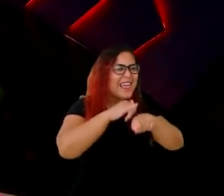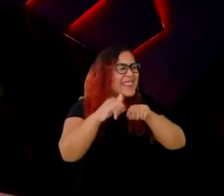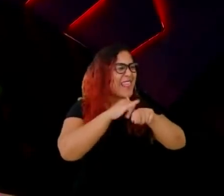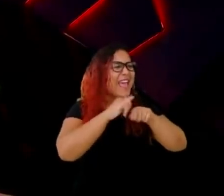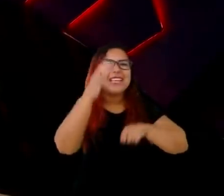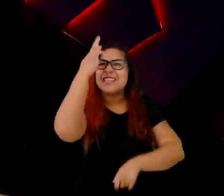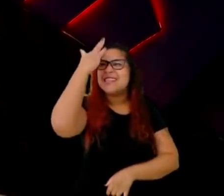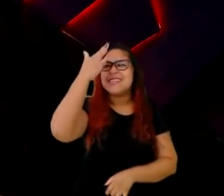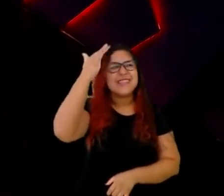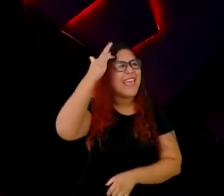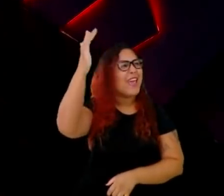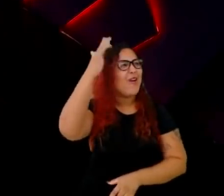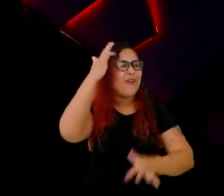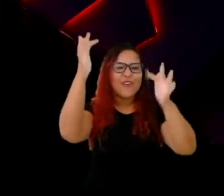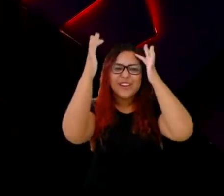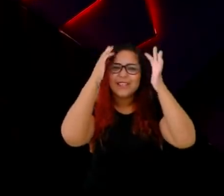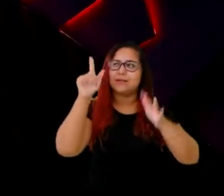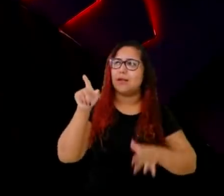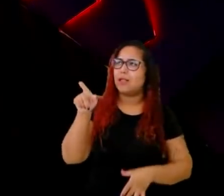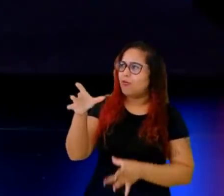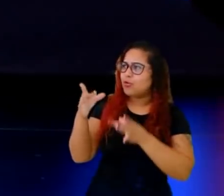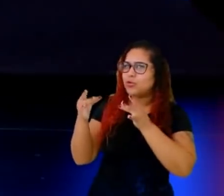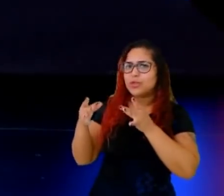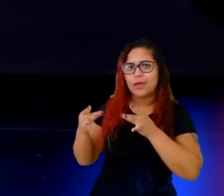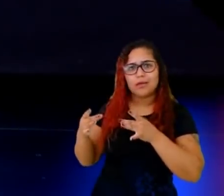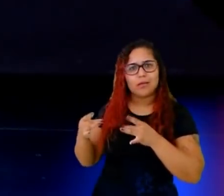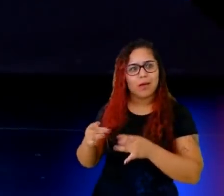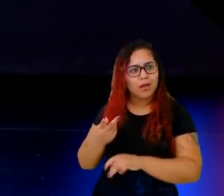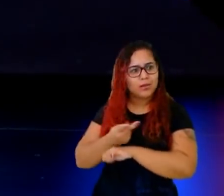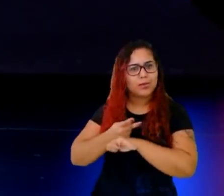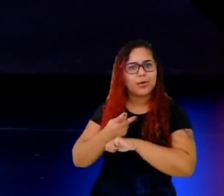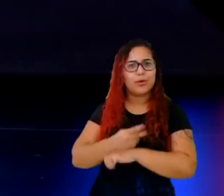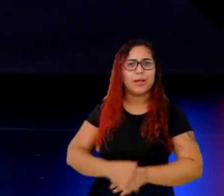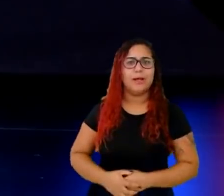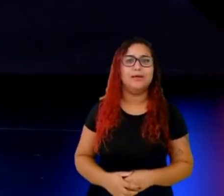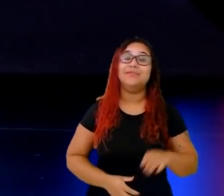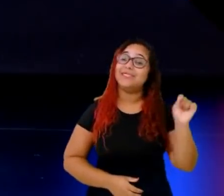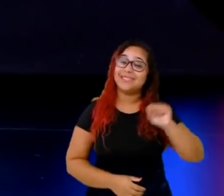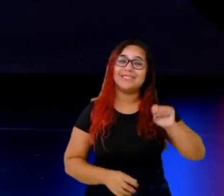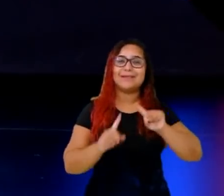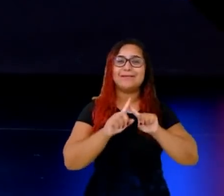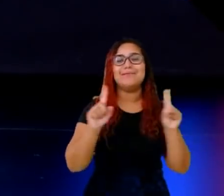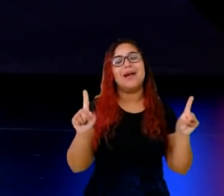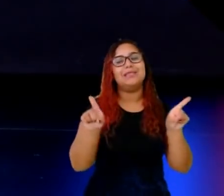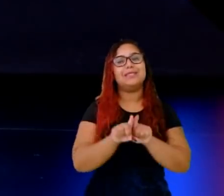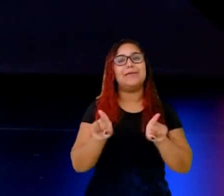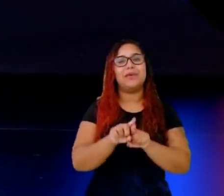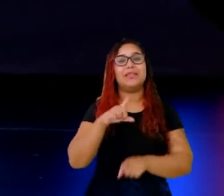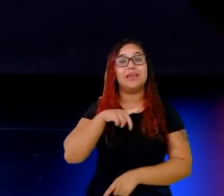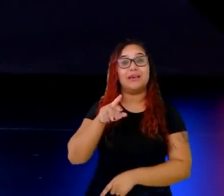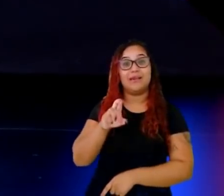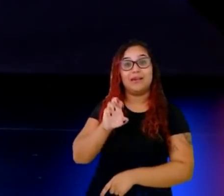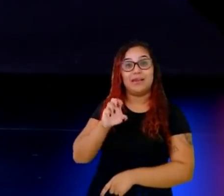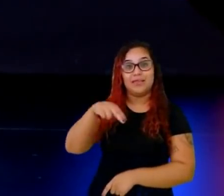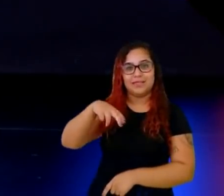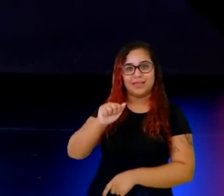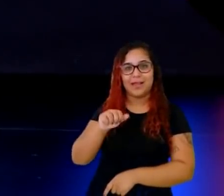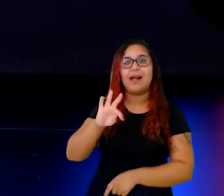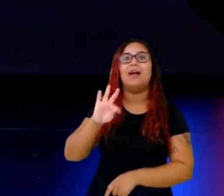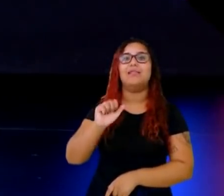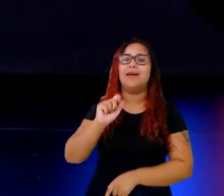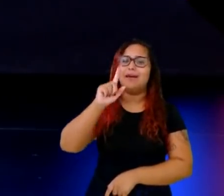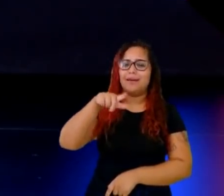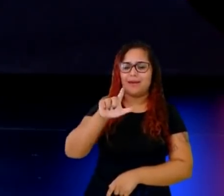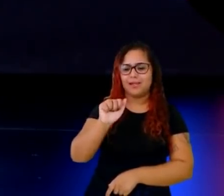pô. Ela sabe o que tá fazendo, pô. Olha lá. Mãozinha no bolso, mas caralho. Mas será, velho? Eu não gostei